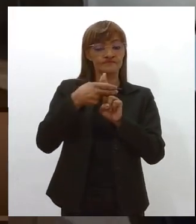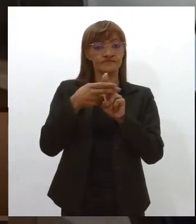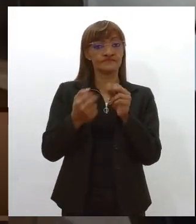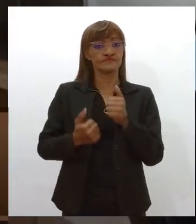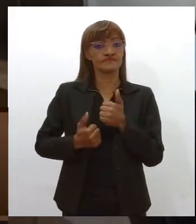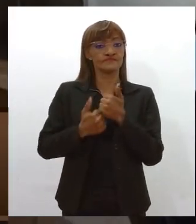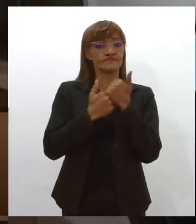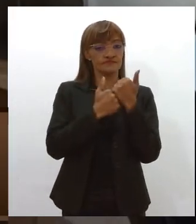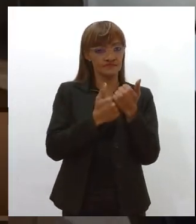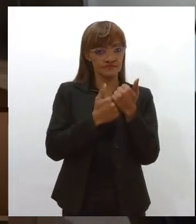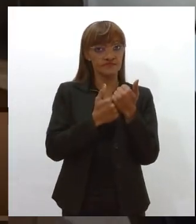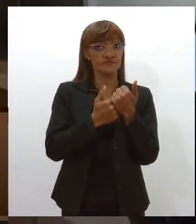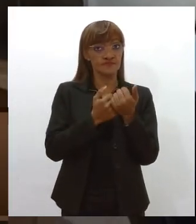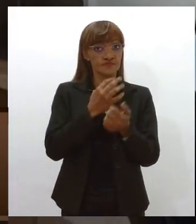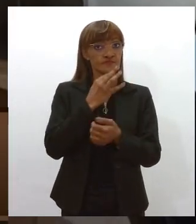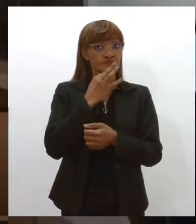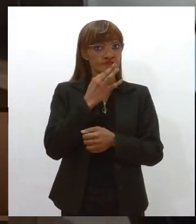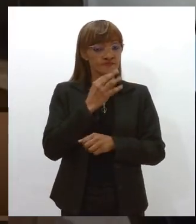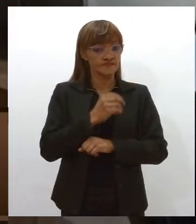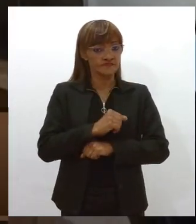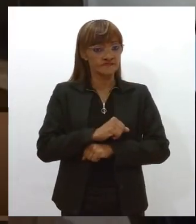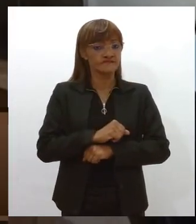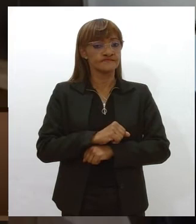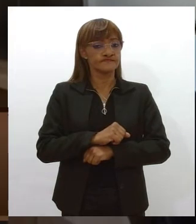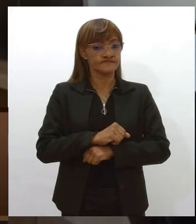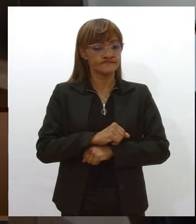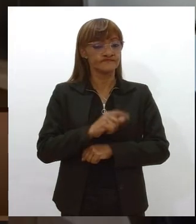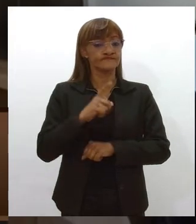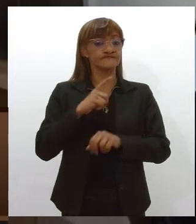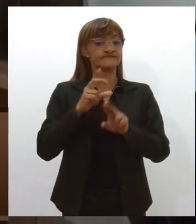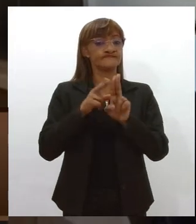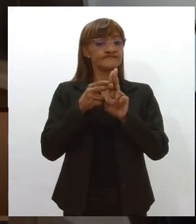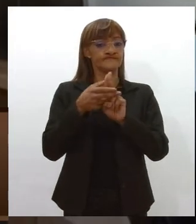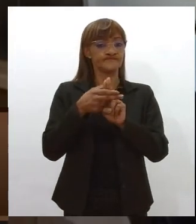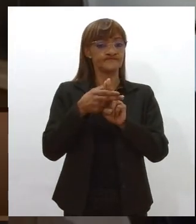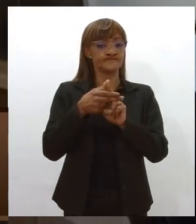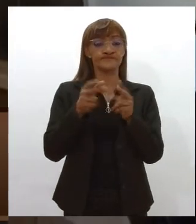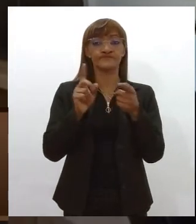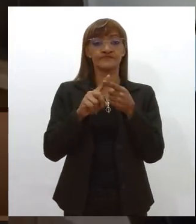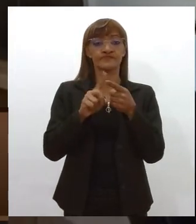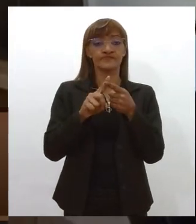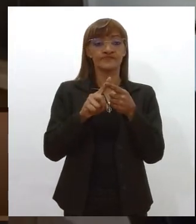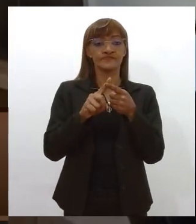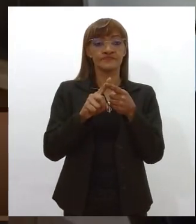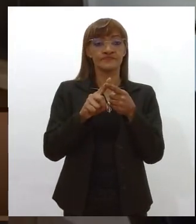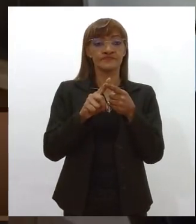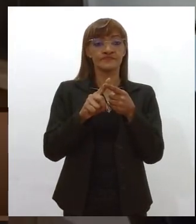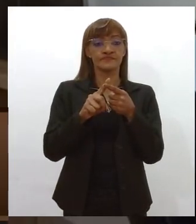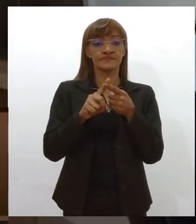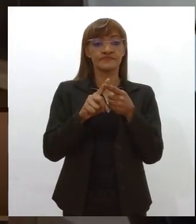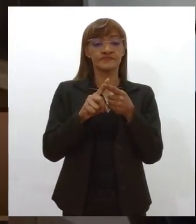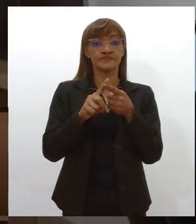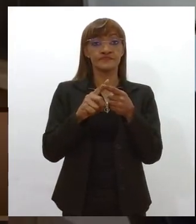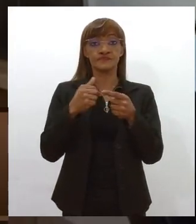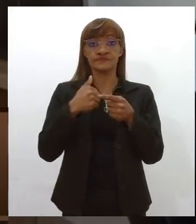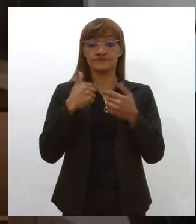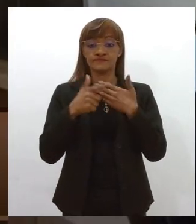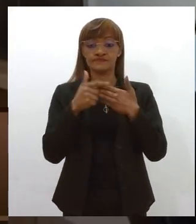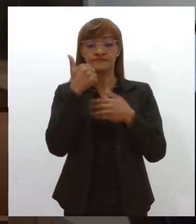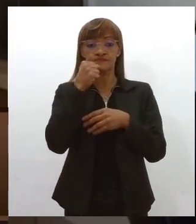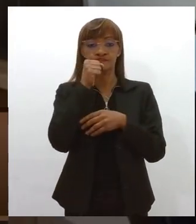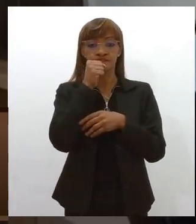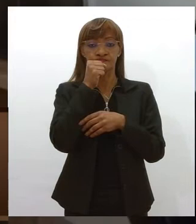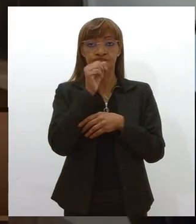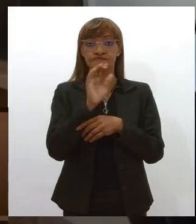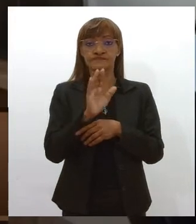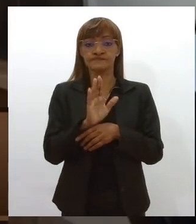a realidade que a gente encontra dentro do SUS e eu sou uma mãe atípica. Então, eu uno essas duas coisas e eu sei